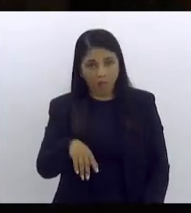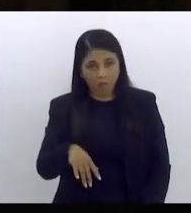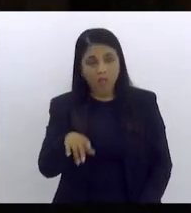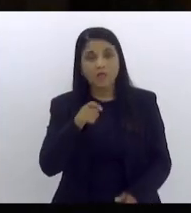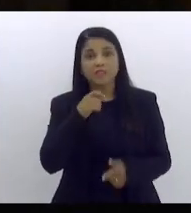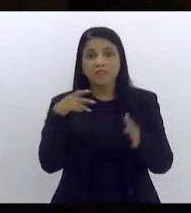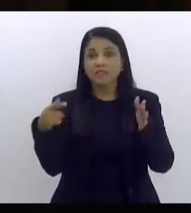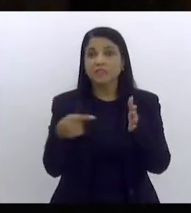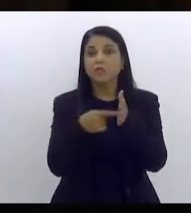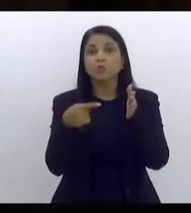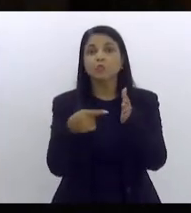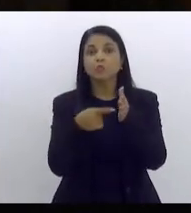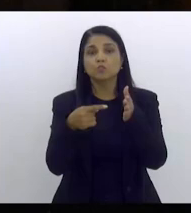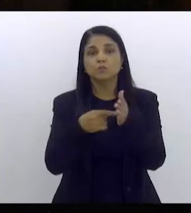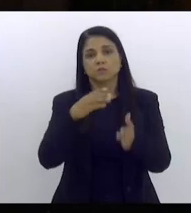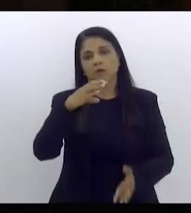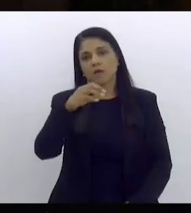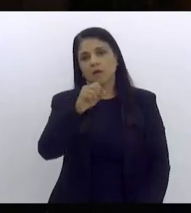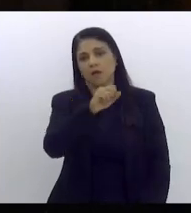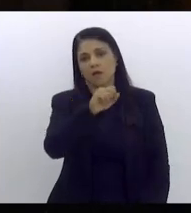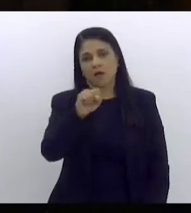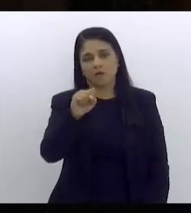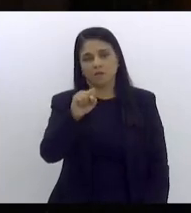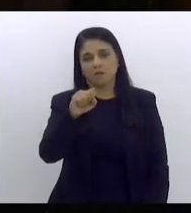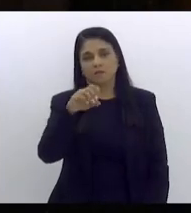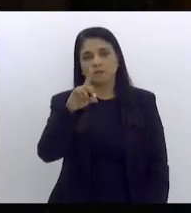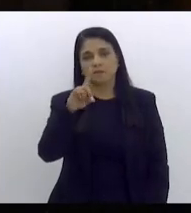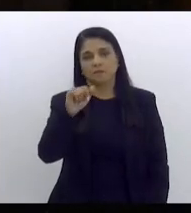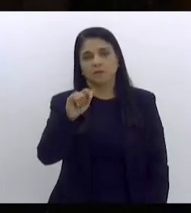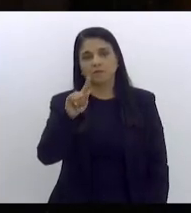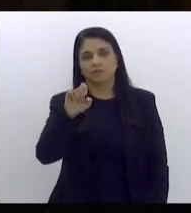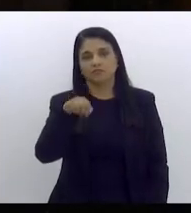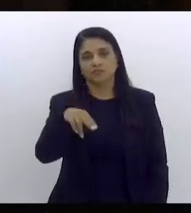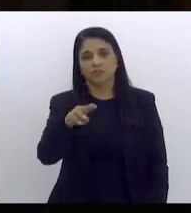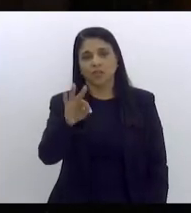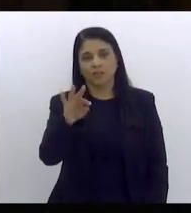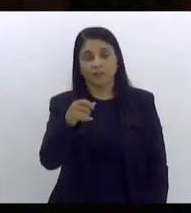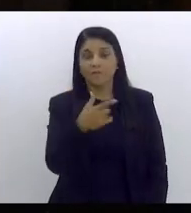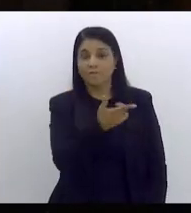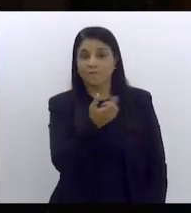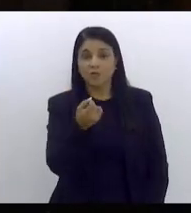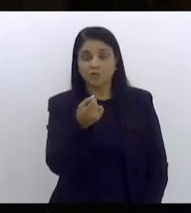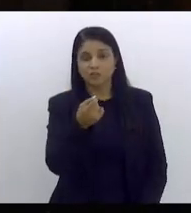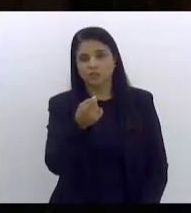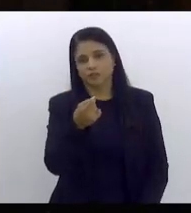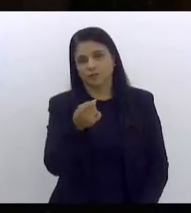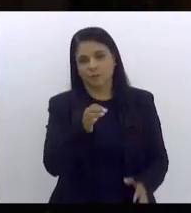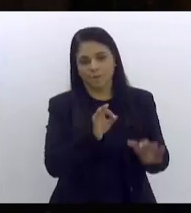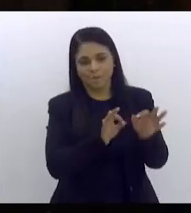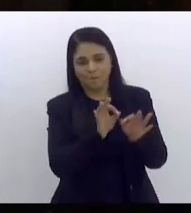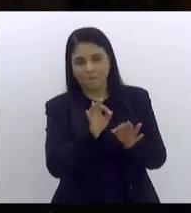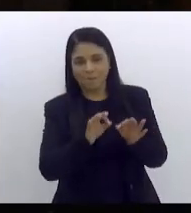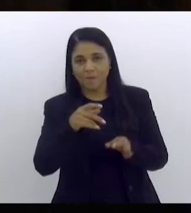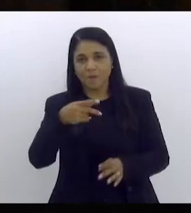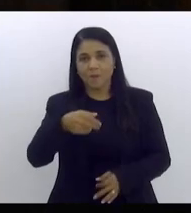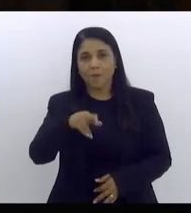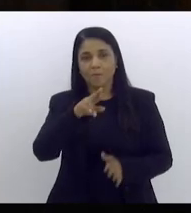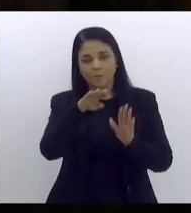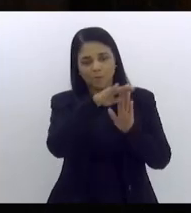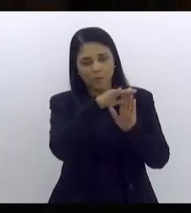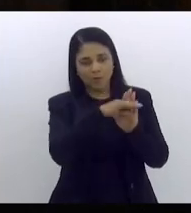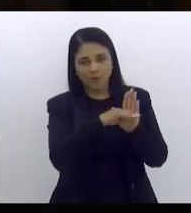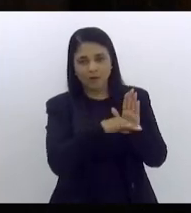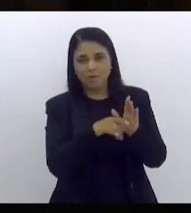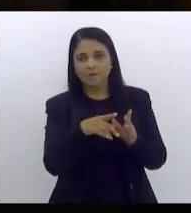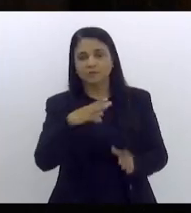da Gente não escapou, é um dos 20 programas do escândalo. São 20 programas na CEPERJ